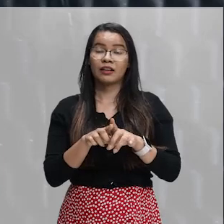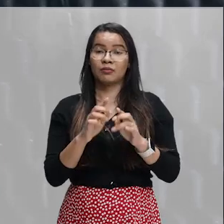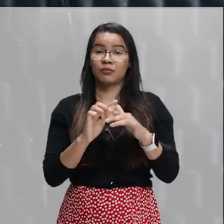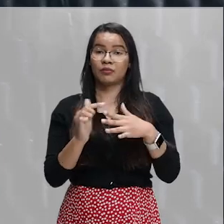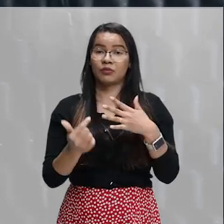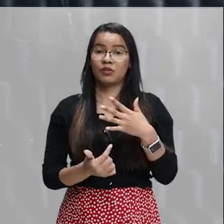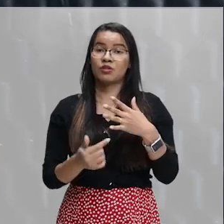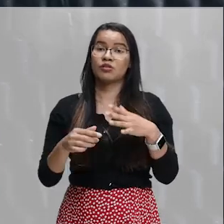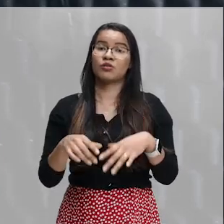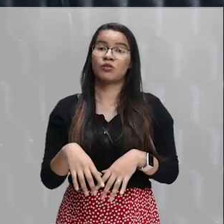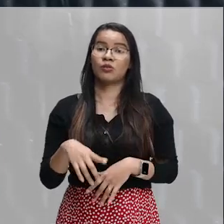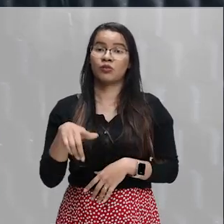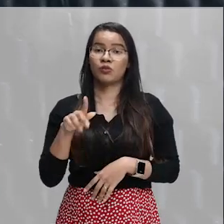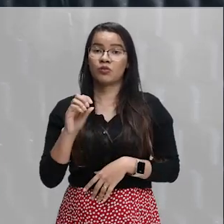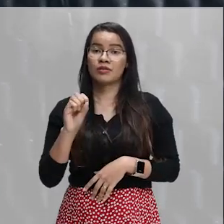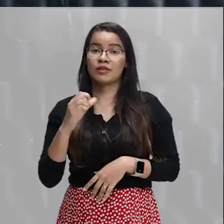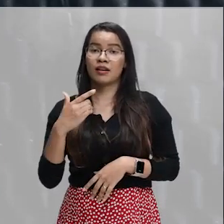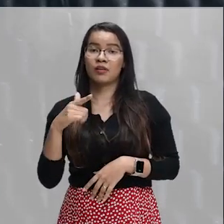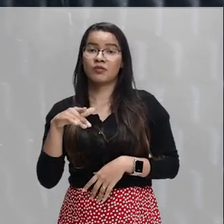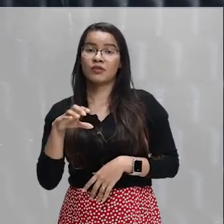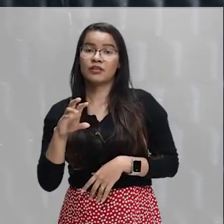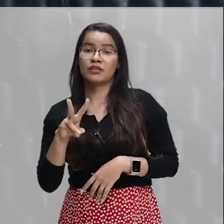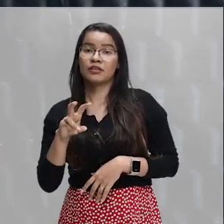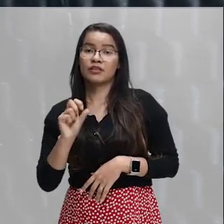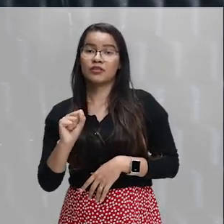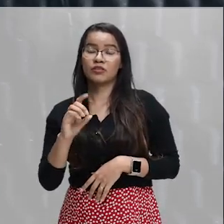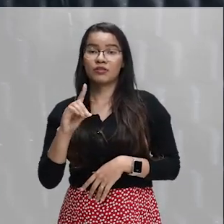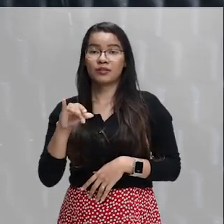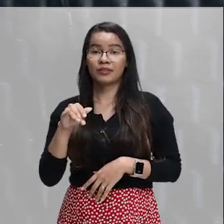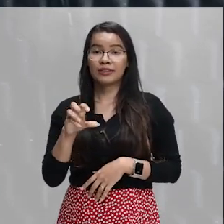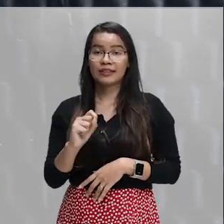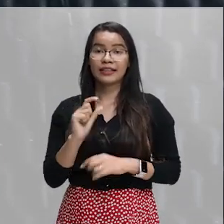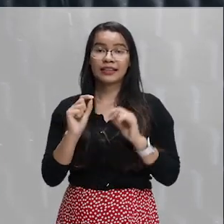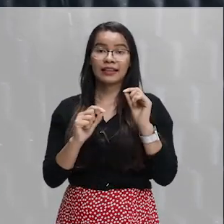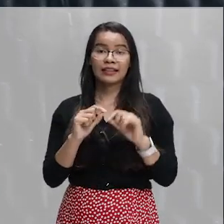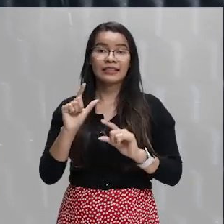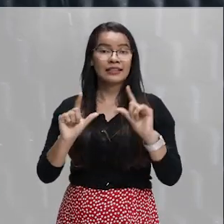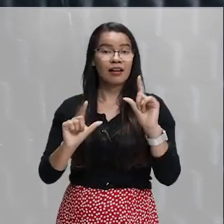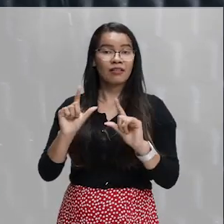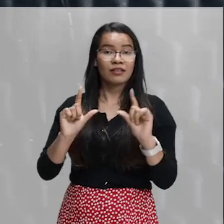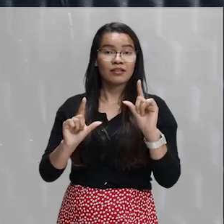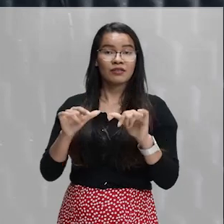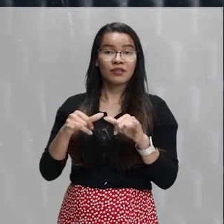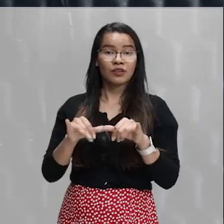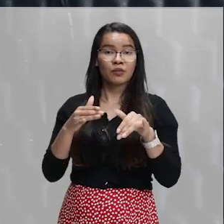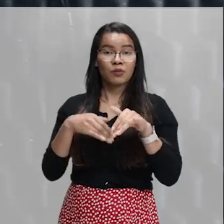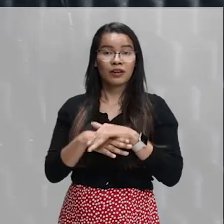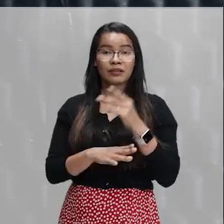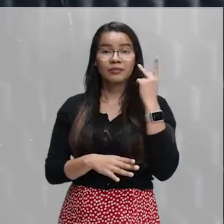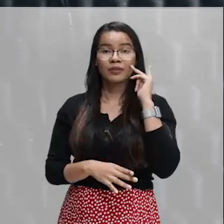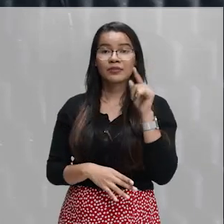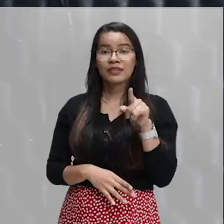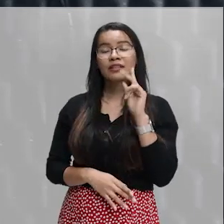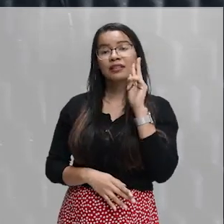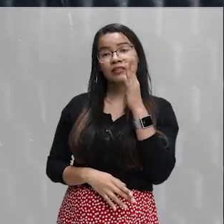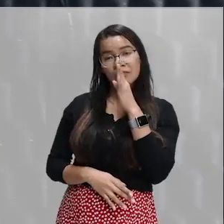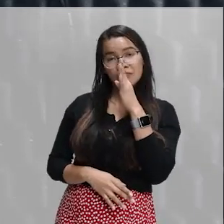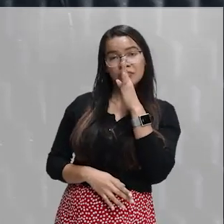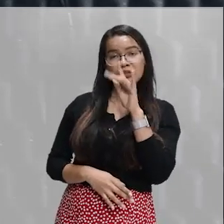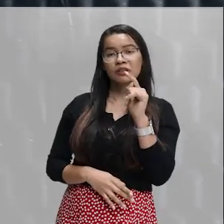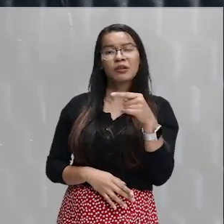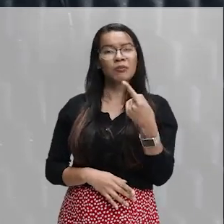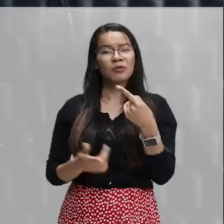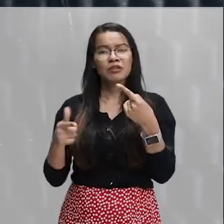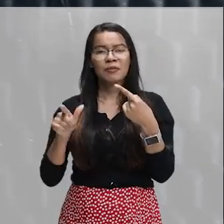Gonçalves Dias, onde as nossas aulas são exibidas depois e ficam lá guardadinhas para você assistir